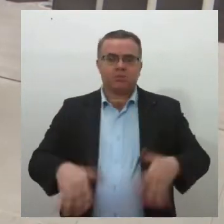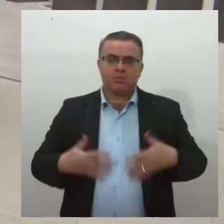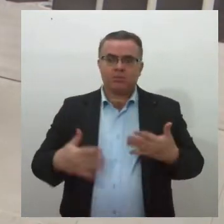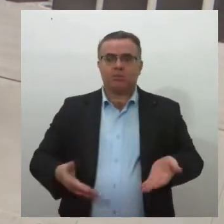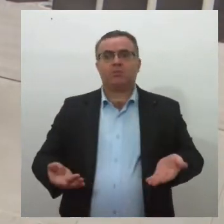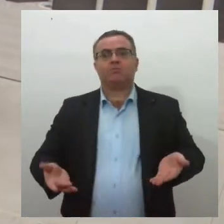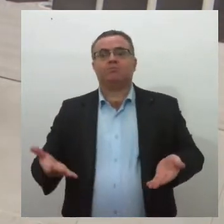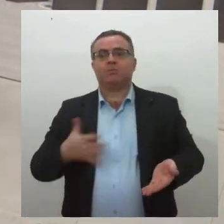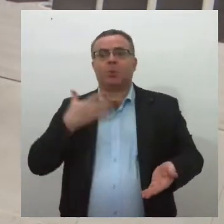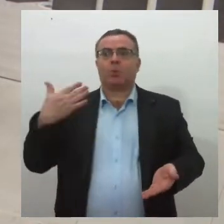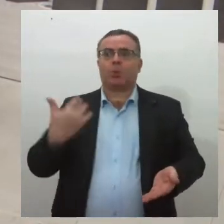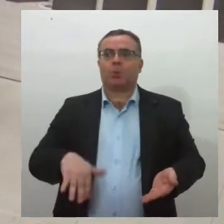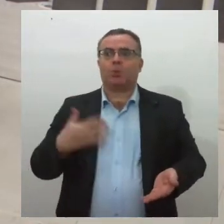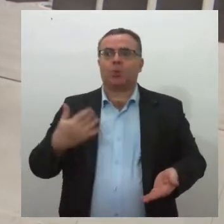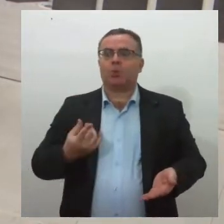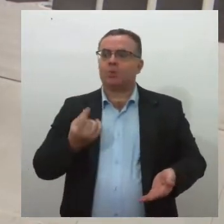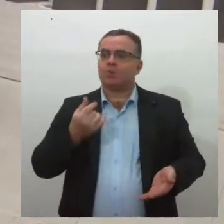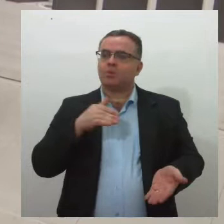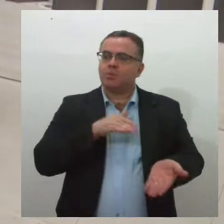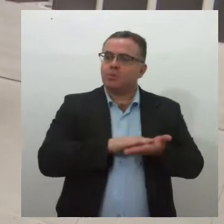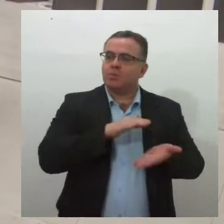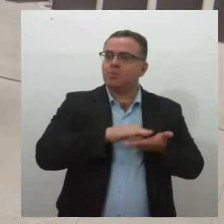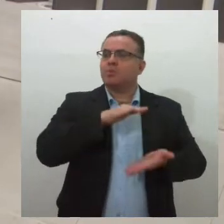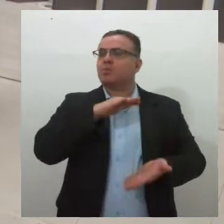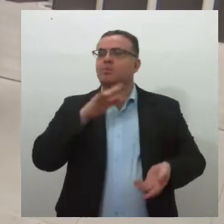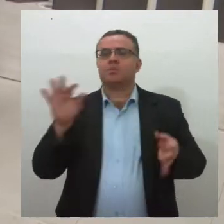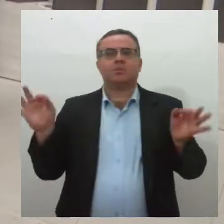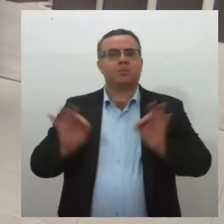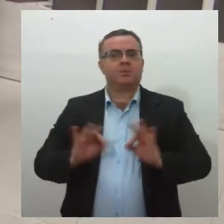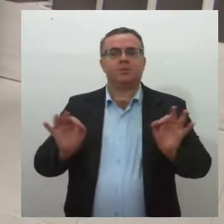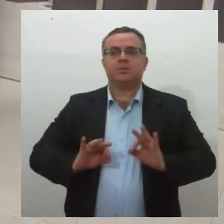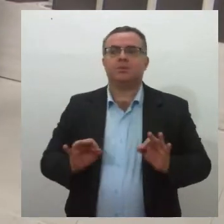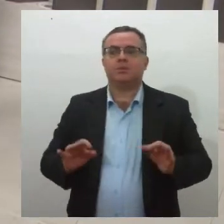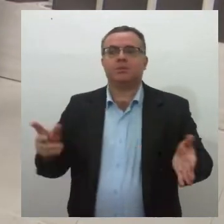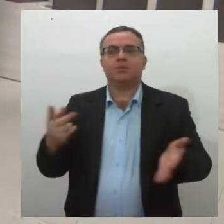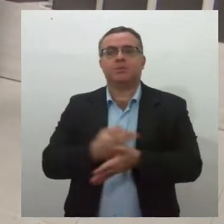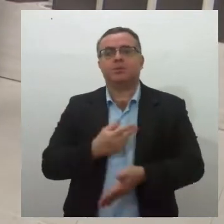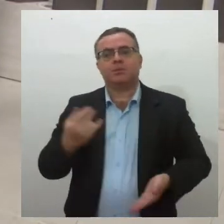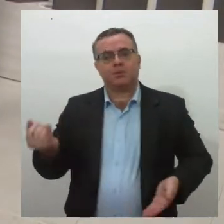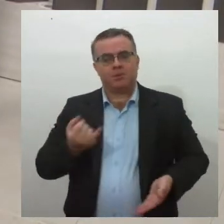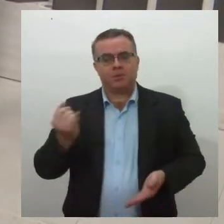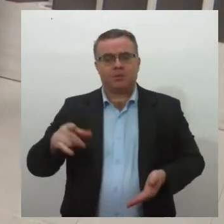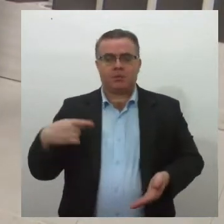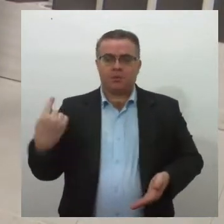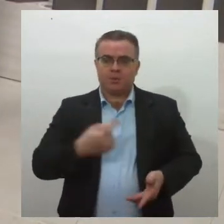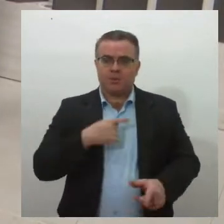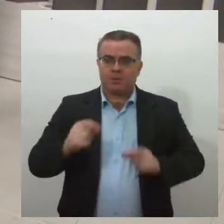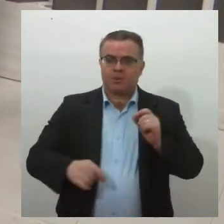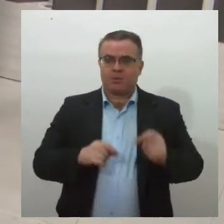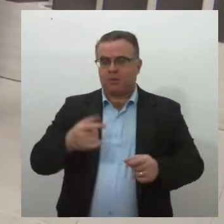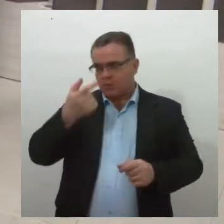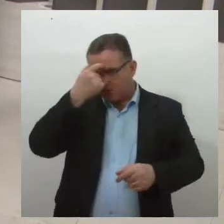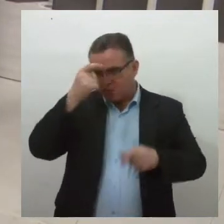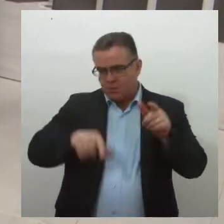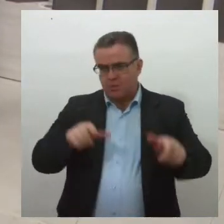de surpresa, não tinham uma reserva financeira, uma reserva de emergência. Então é importante hoje a gente ter essa